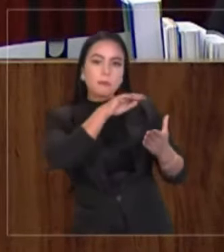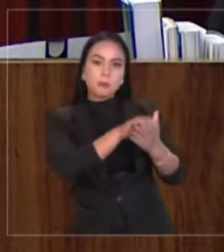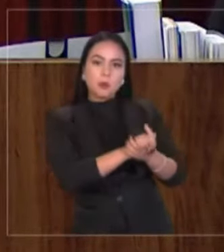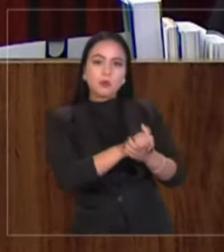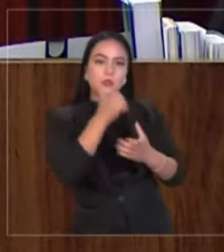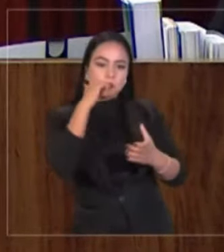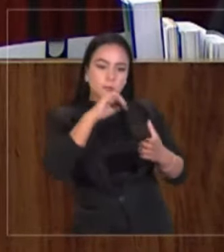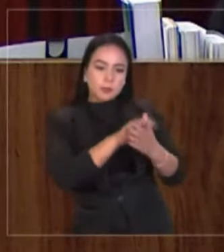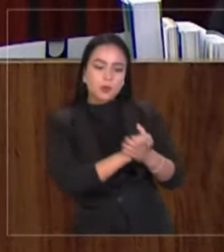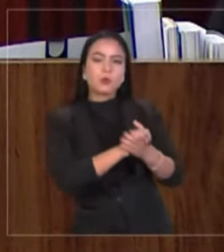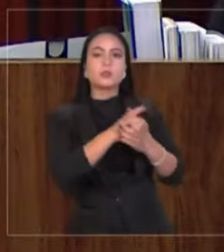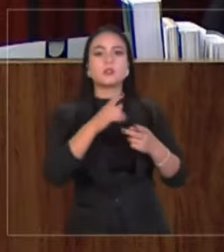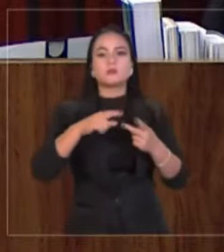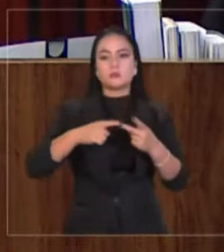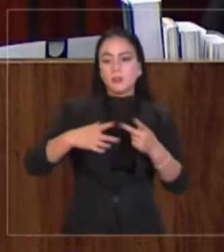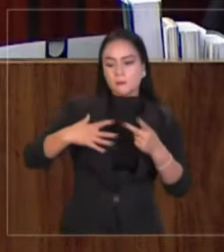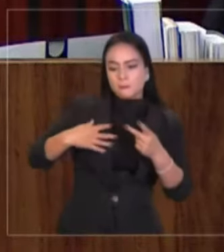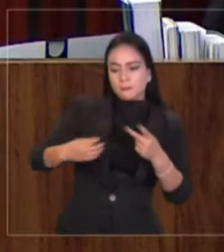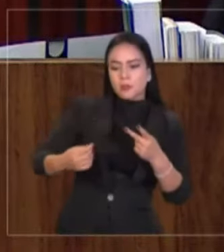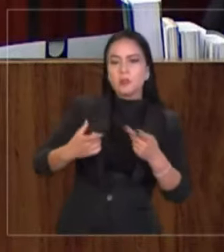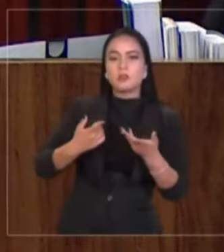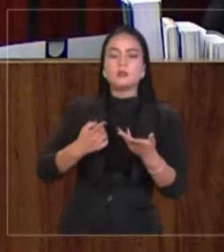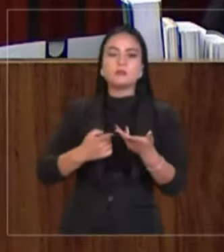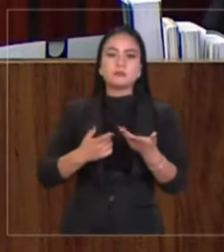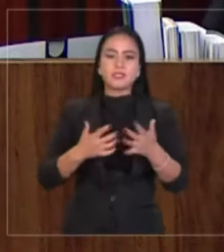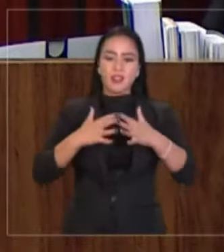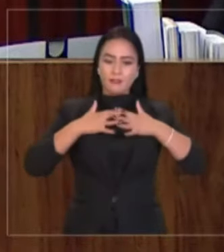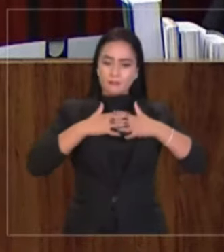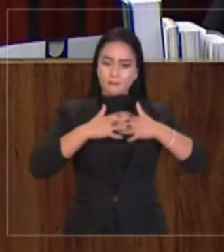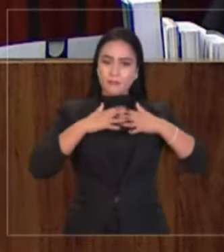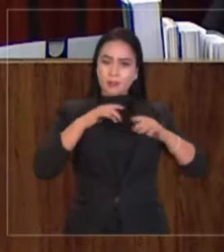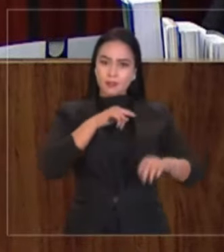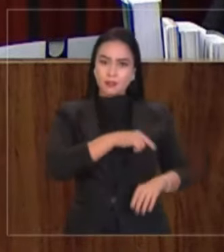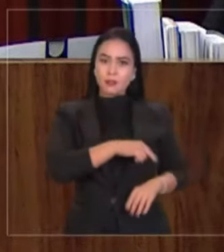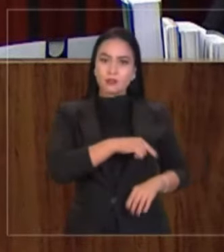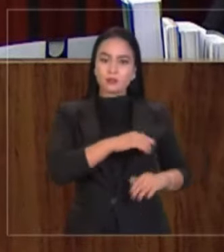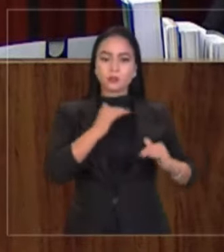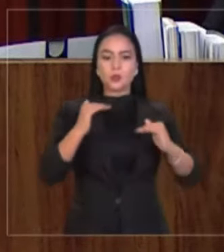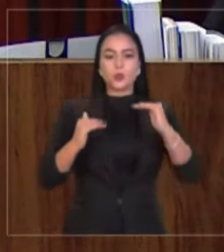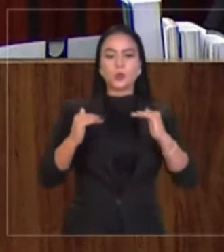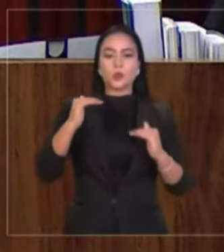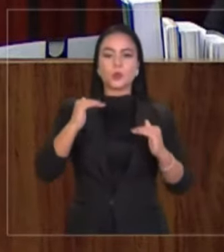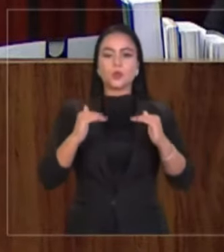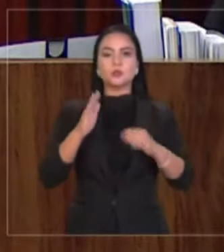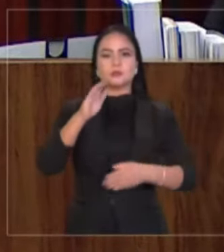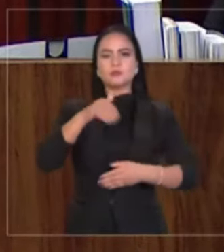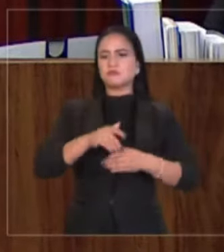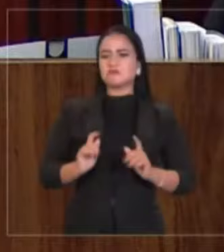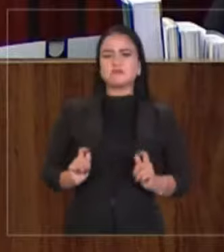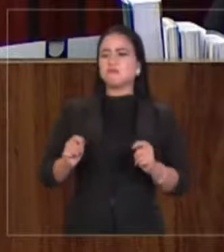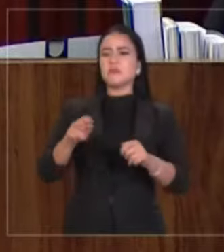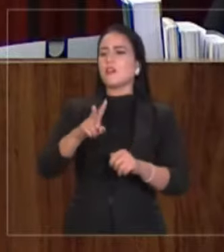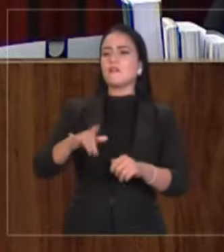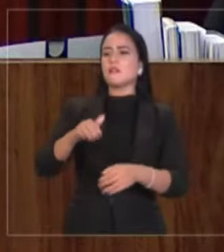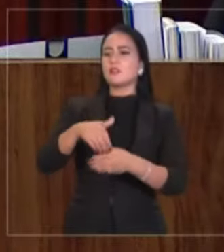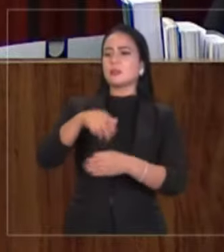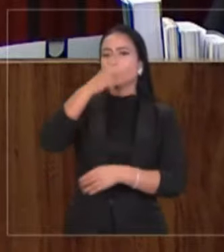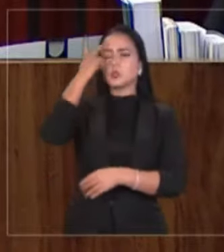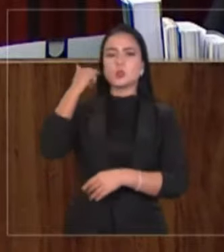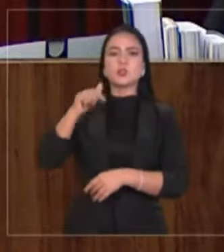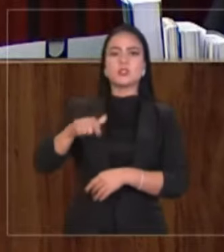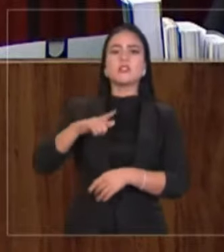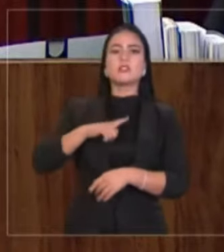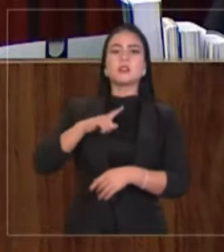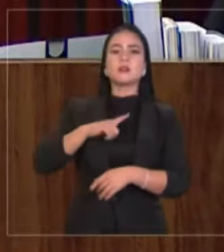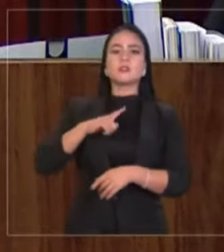filhos dizer que isso afeta o equilíbrio eleitoral quem vai votar numa pessoa porque ela anda de